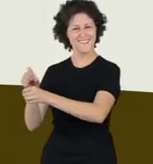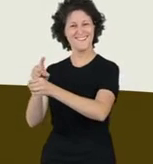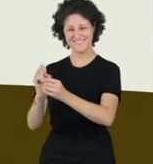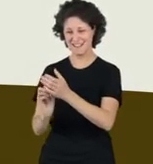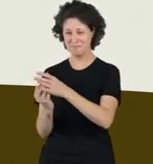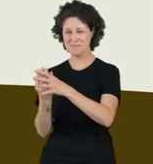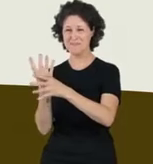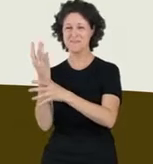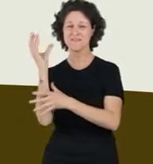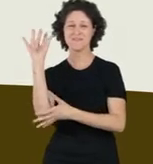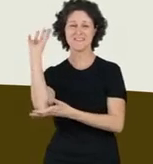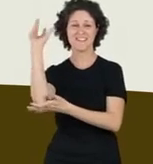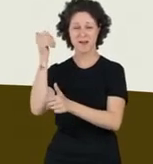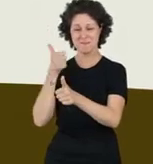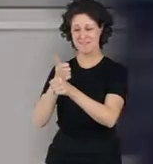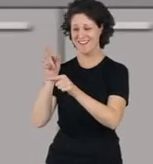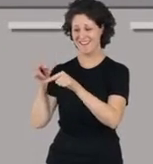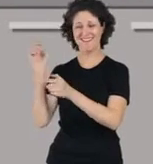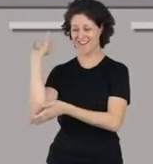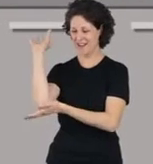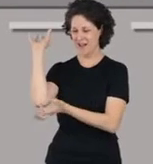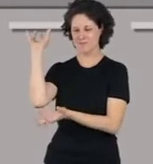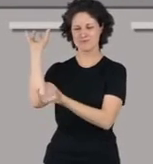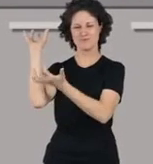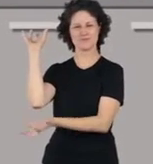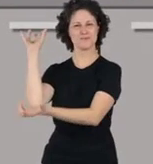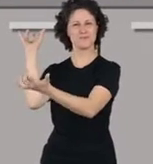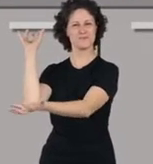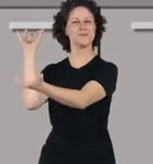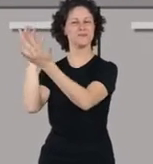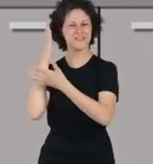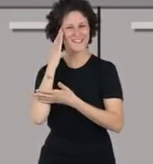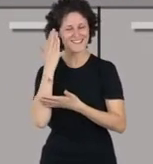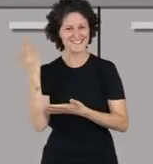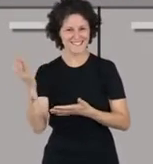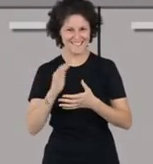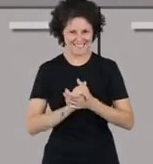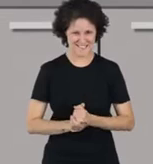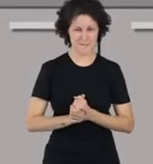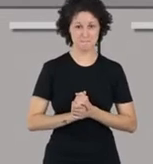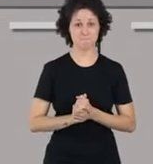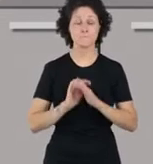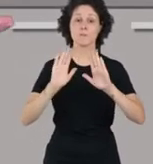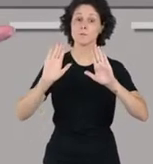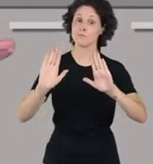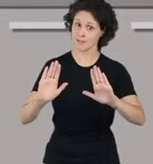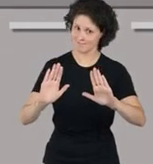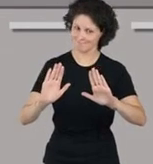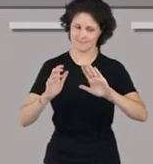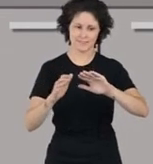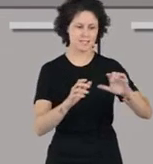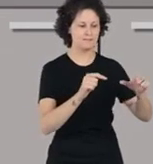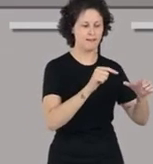a crescer perto das árvores pioneiras. Agora, outras espécies que não gostam muito de sol forte podem